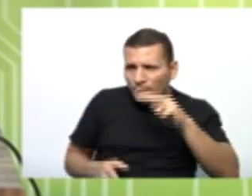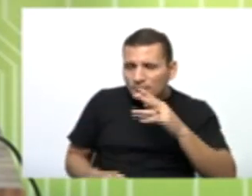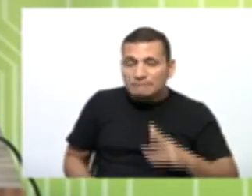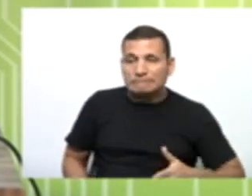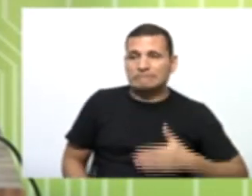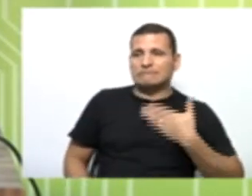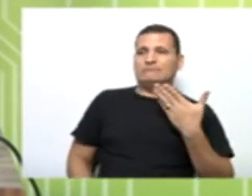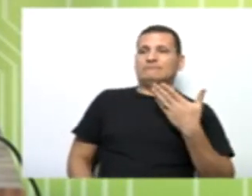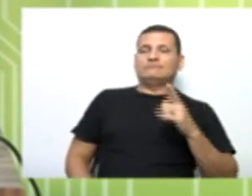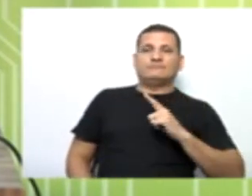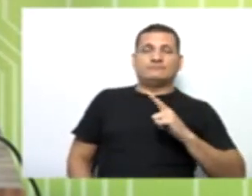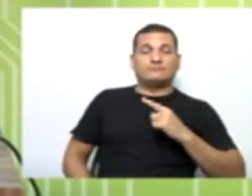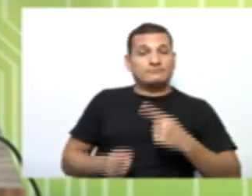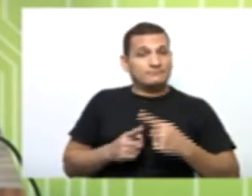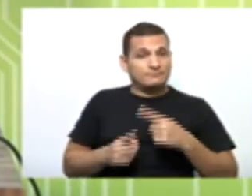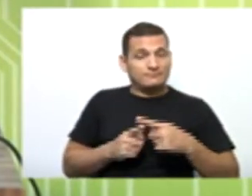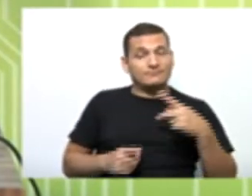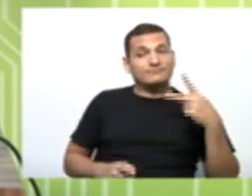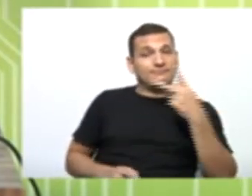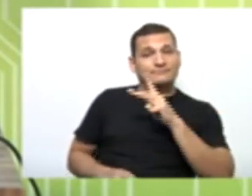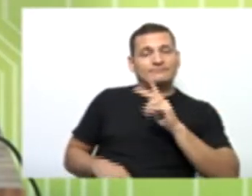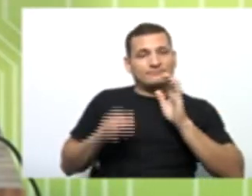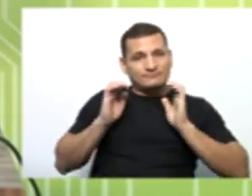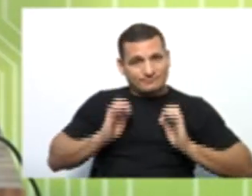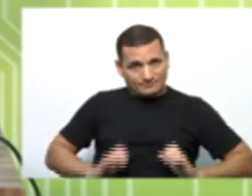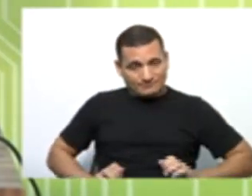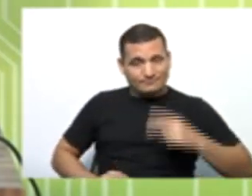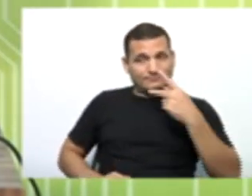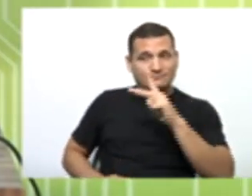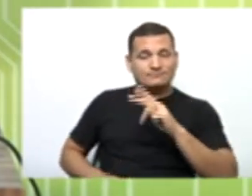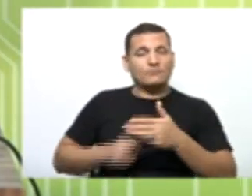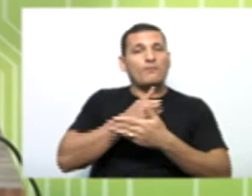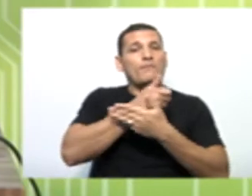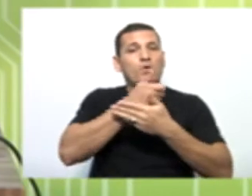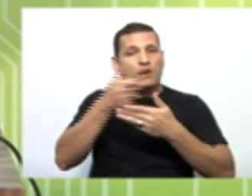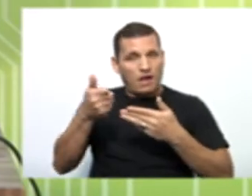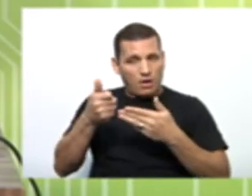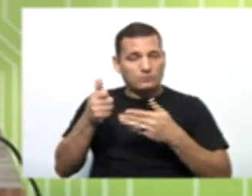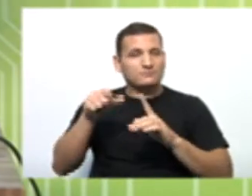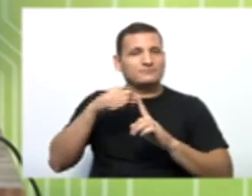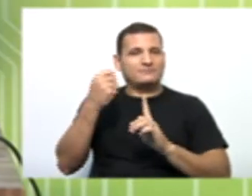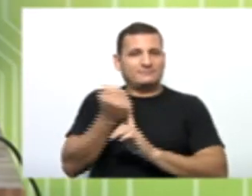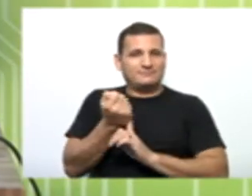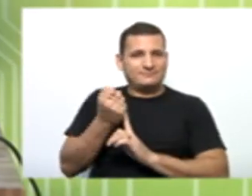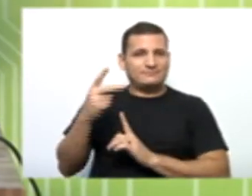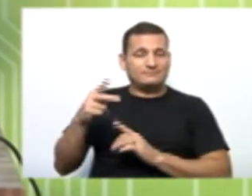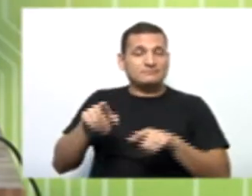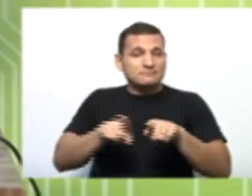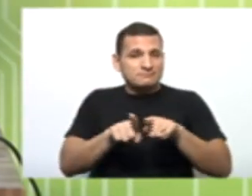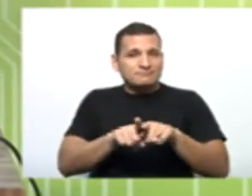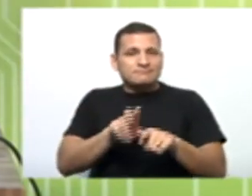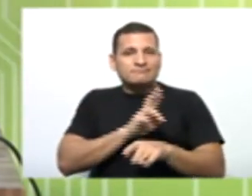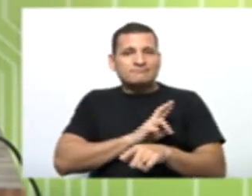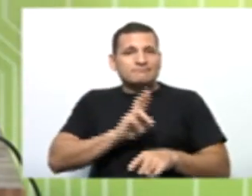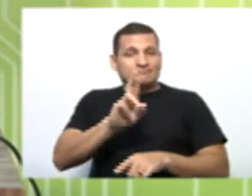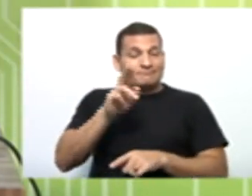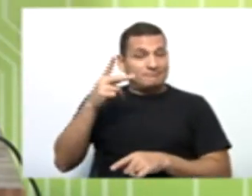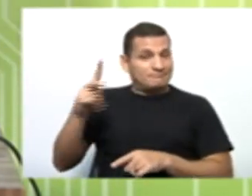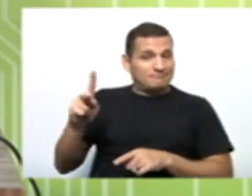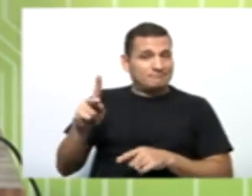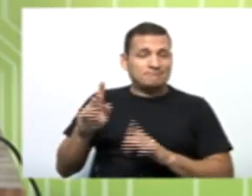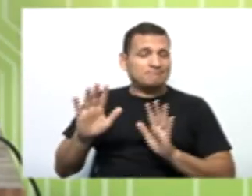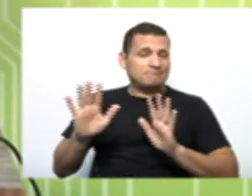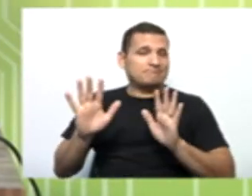os princípios éticos, né, e morais que foram construídos principalmente pela religião islâmica, né,